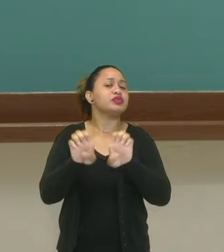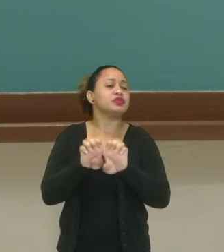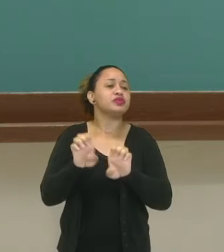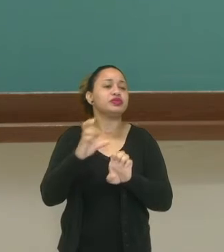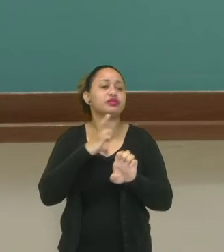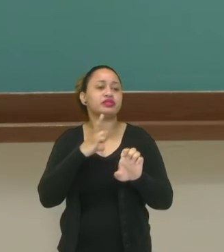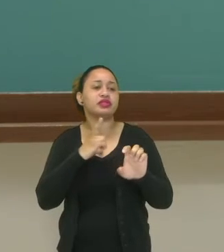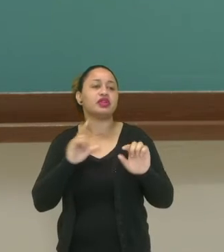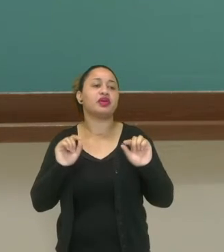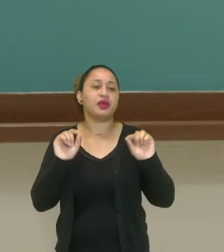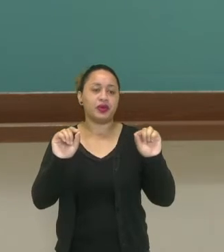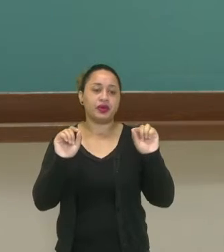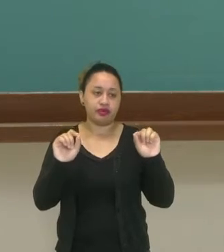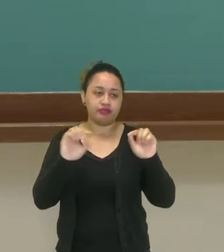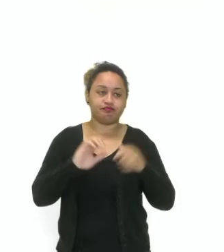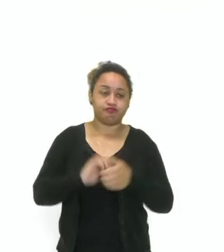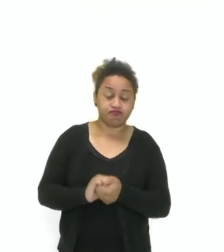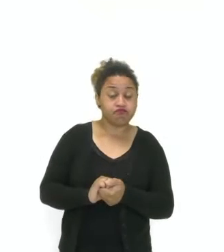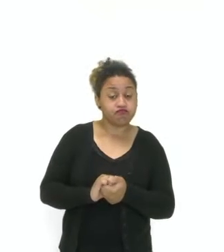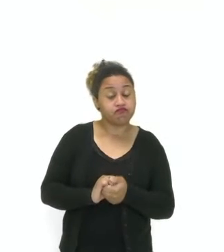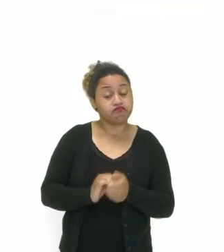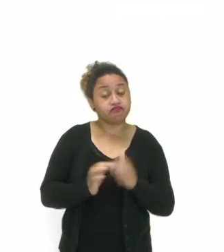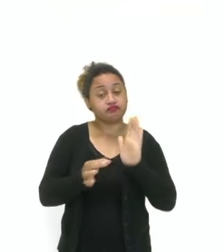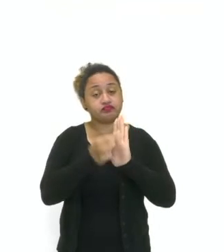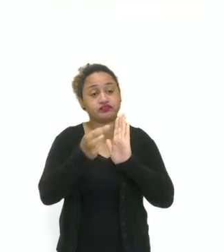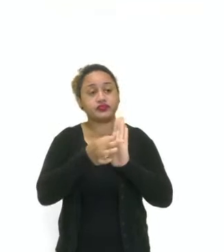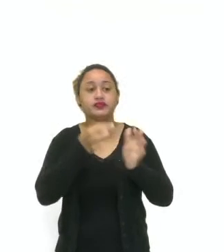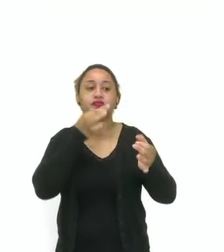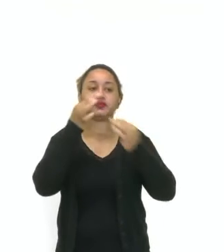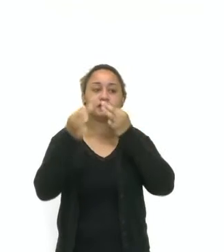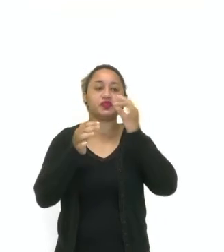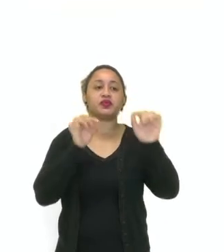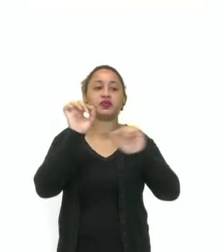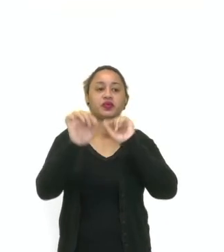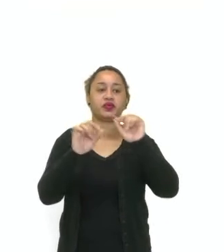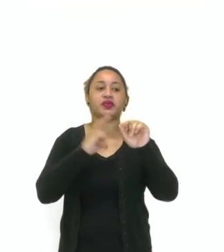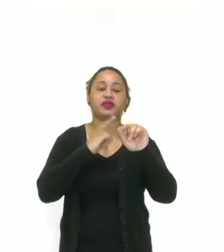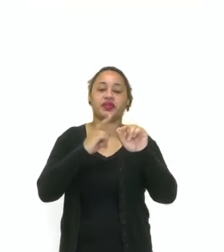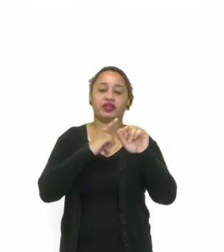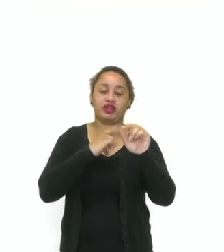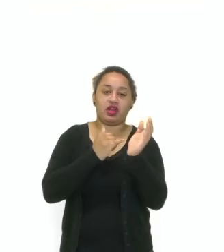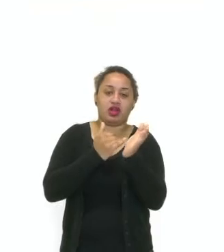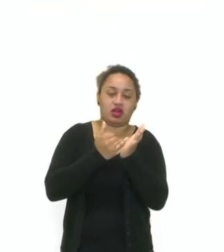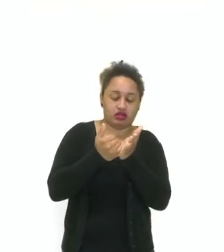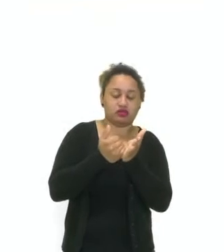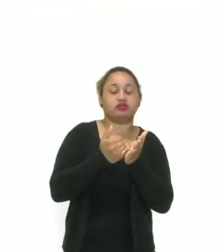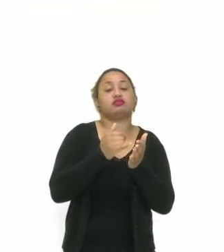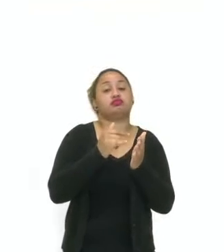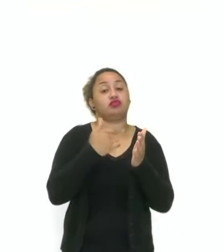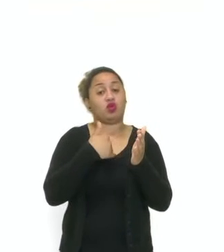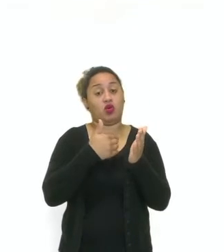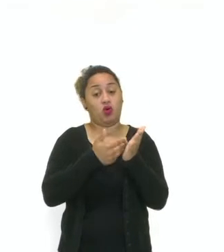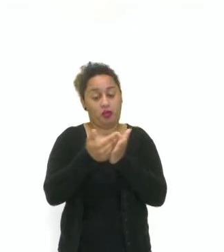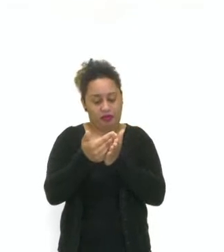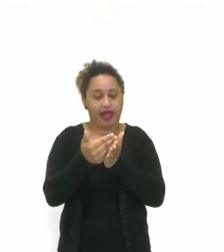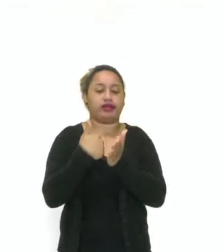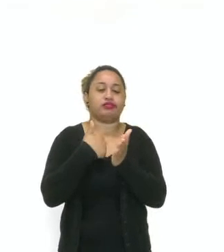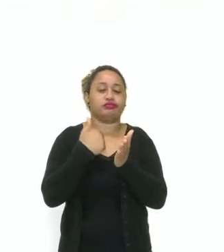prof? O artigo de opinião é estruturado em introdução, onde você defende a sua